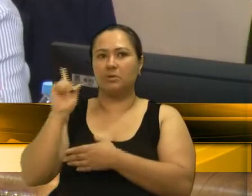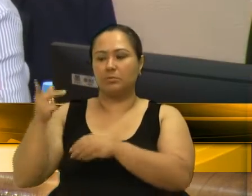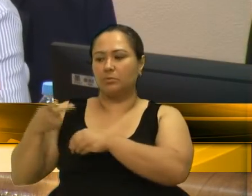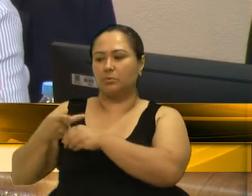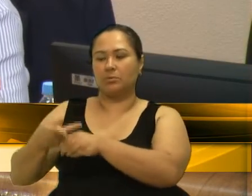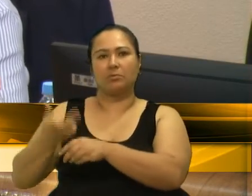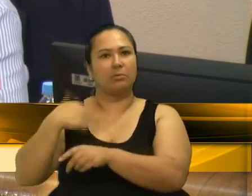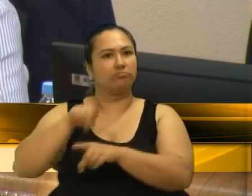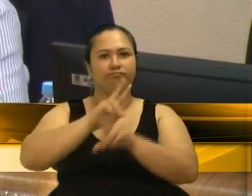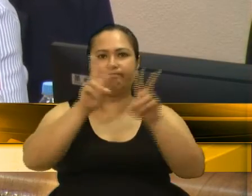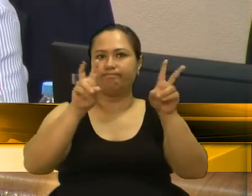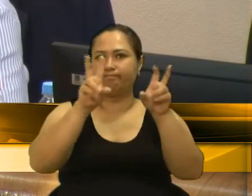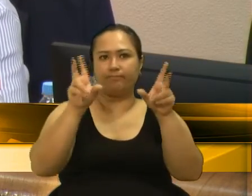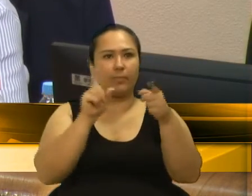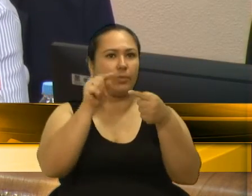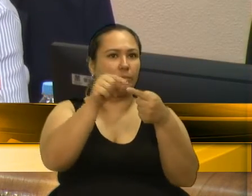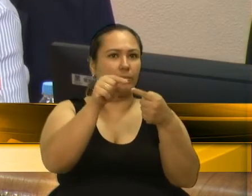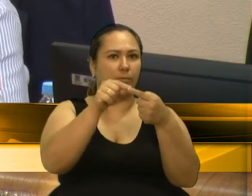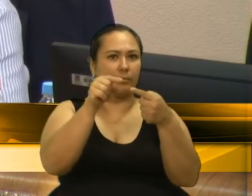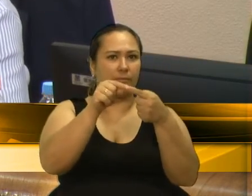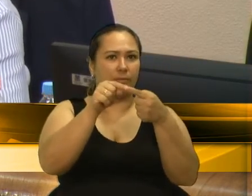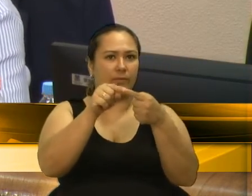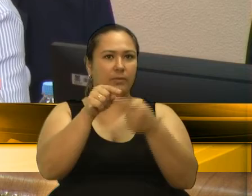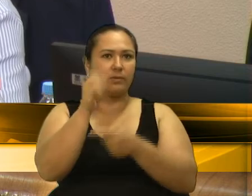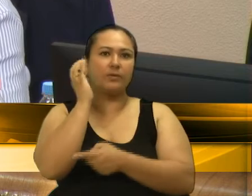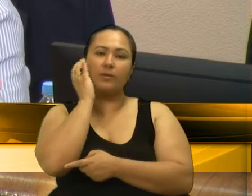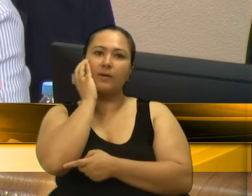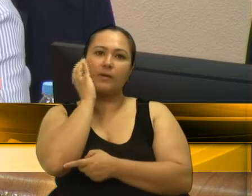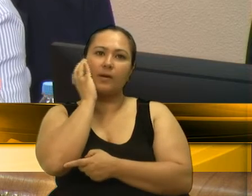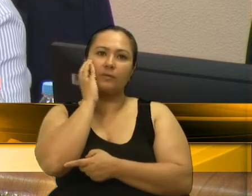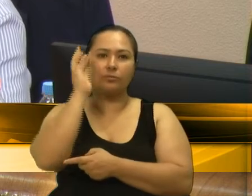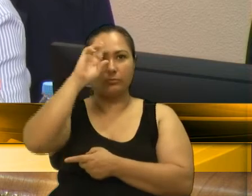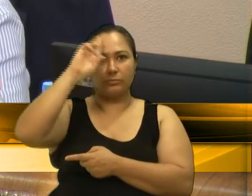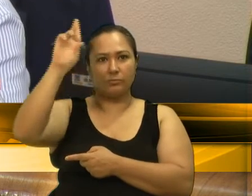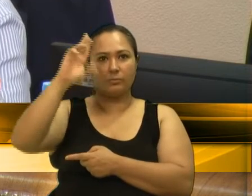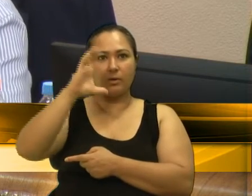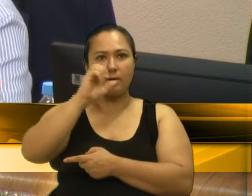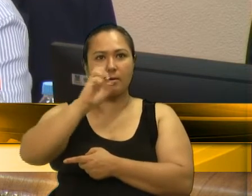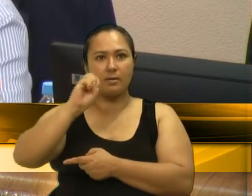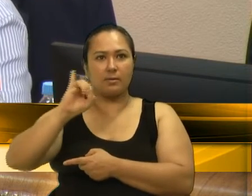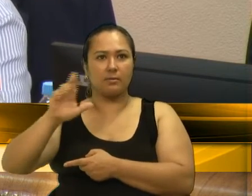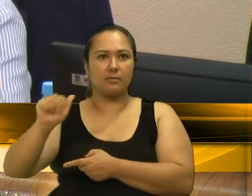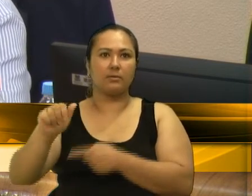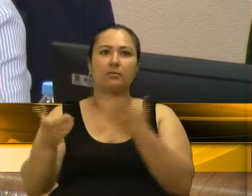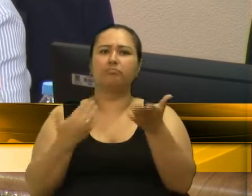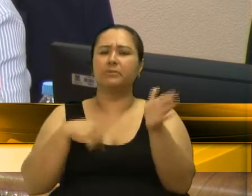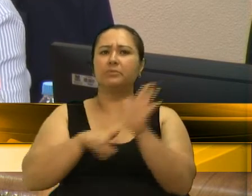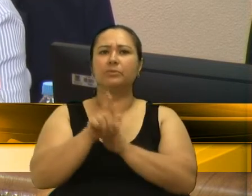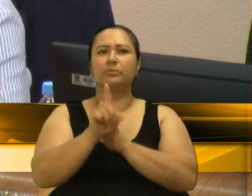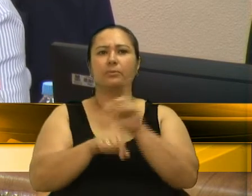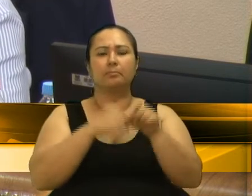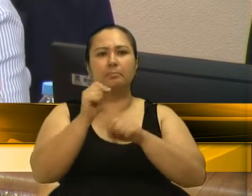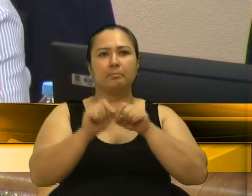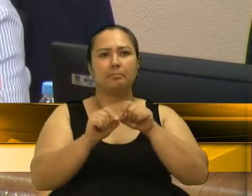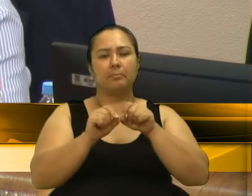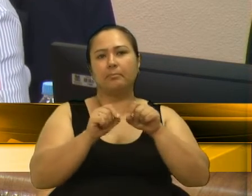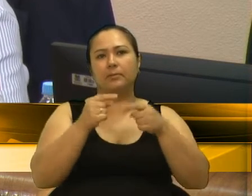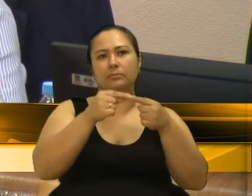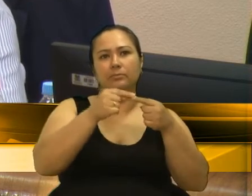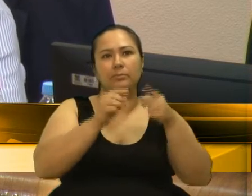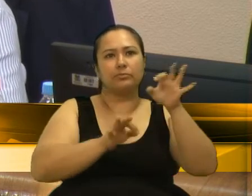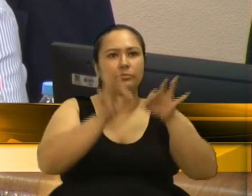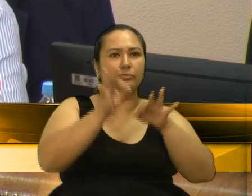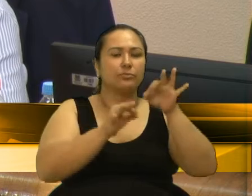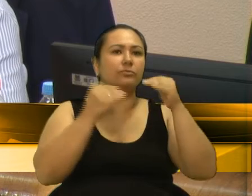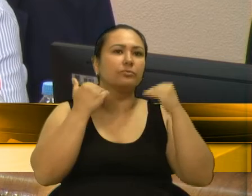tema. Doutora Cássia, acho que é uma pergunta, acho que é uma pergunta mais de cunho jurídico e eu acho que foge